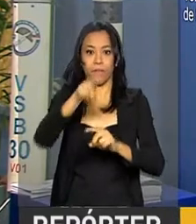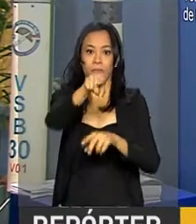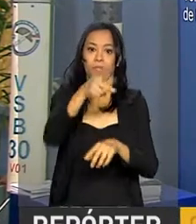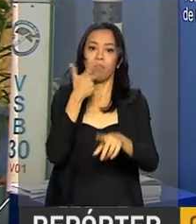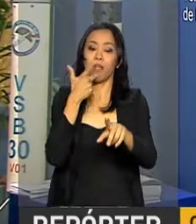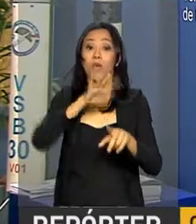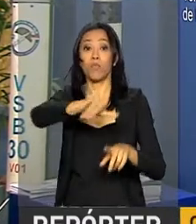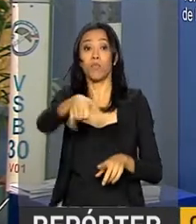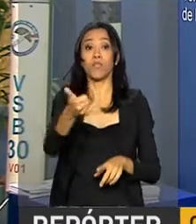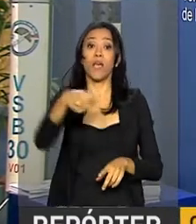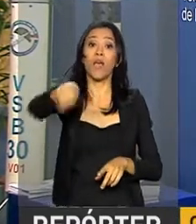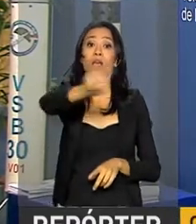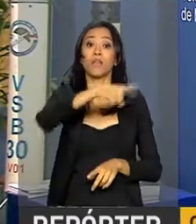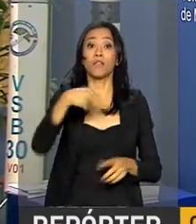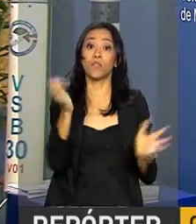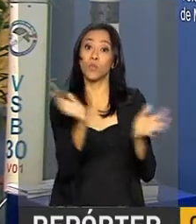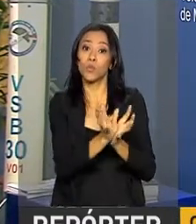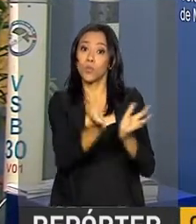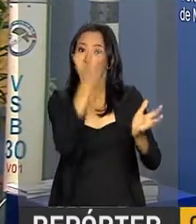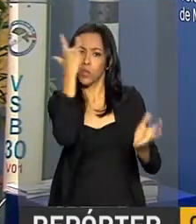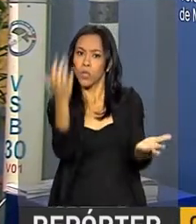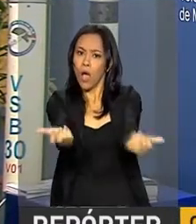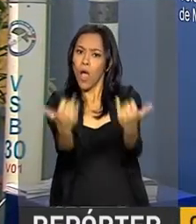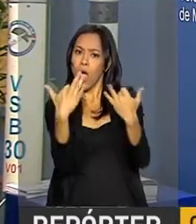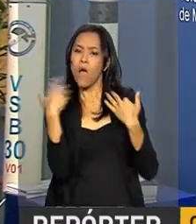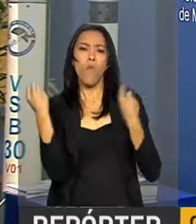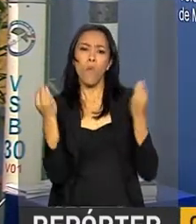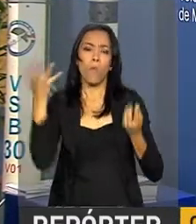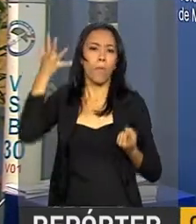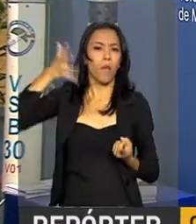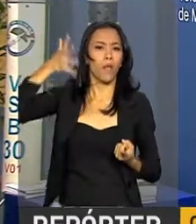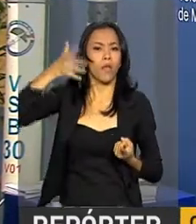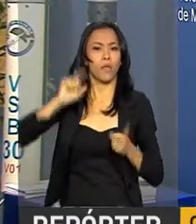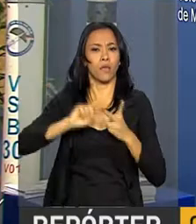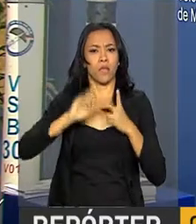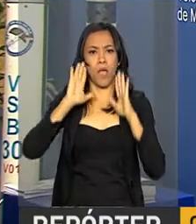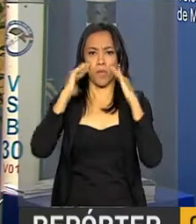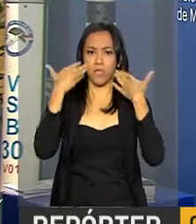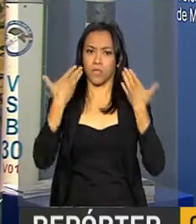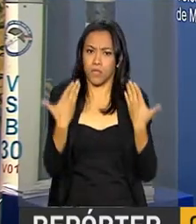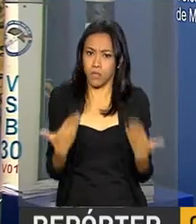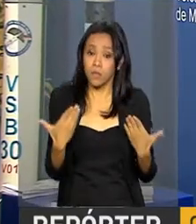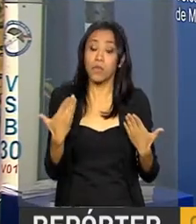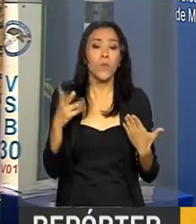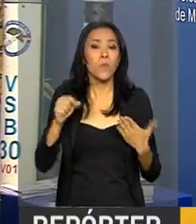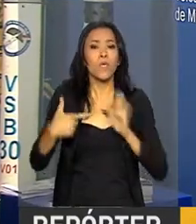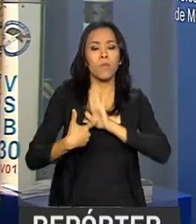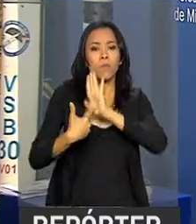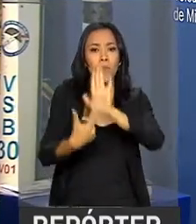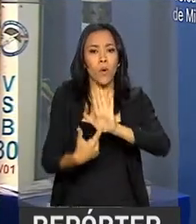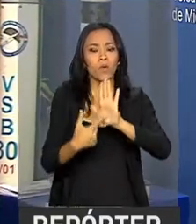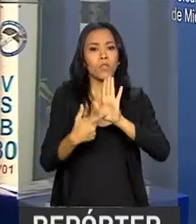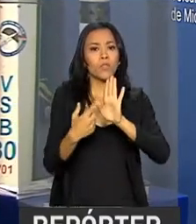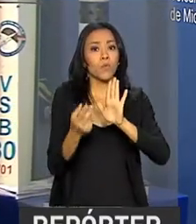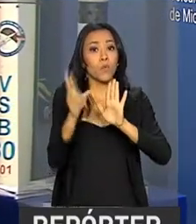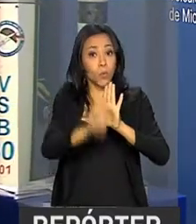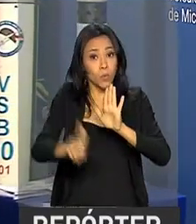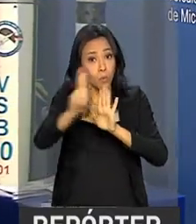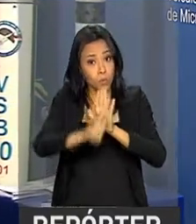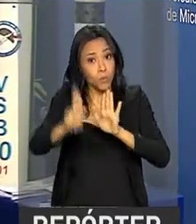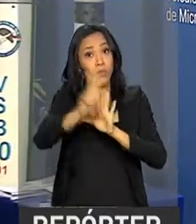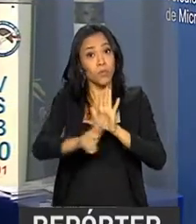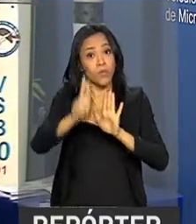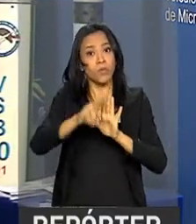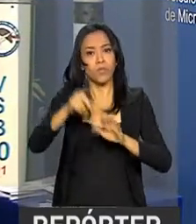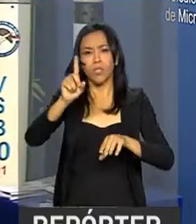esse público e começar uma sensibilização com palestras, com exposições, que mostrem a utilização, a presença